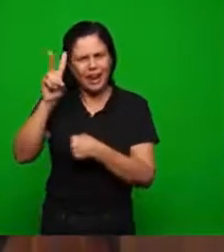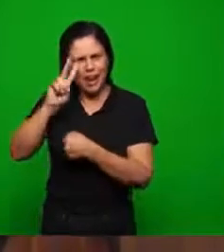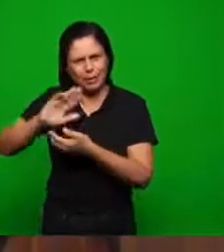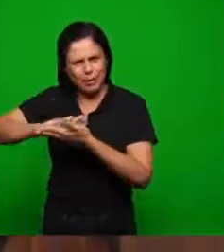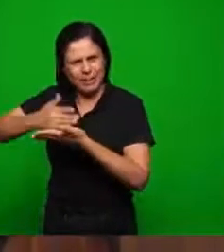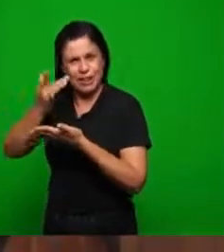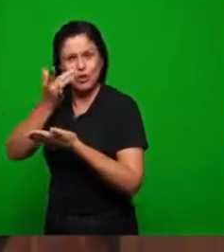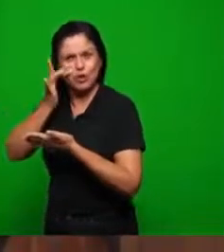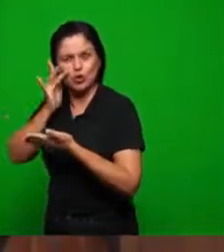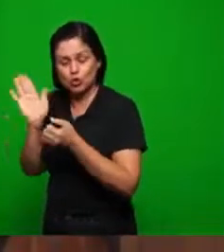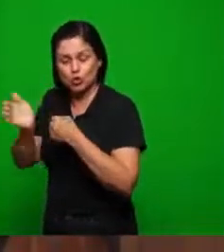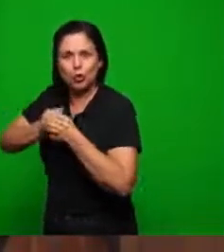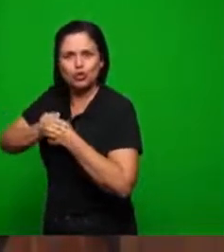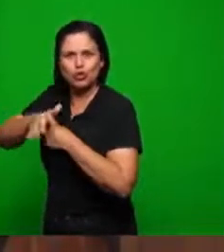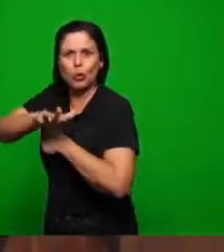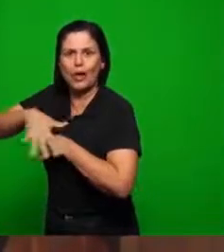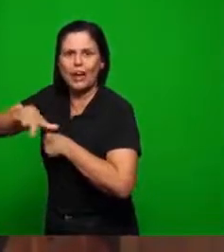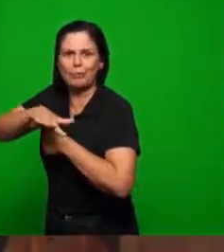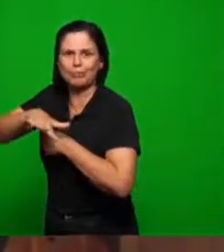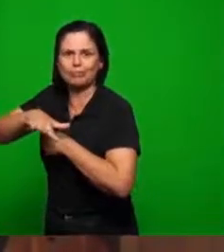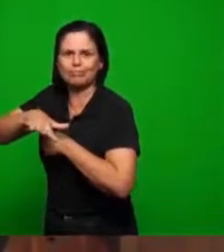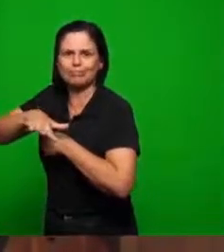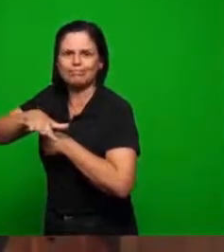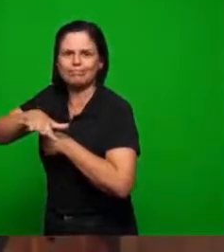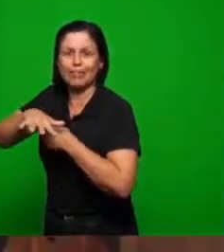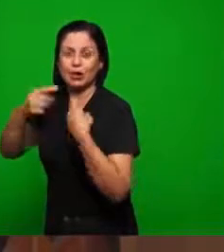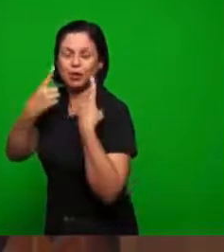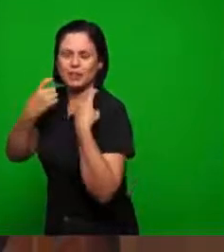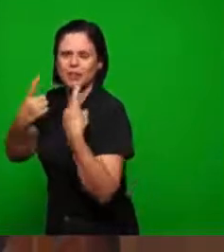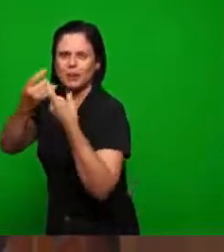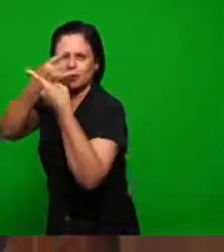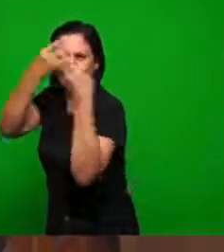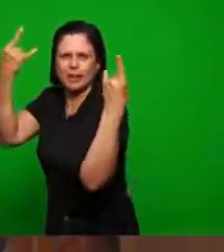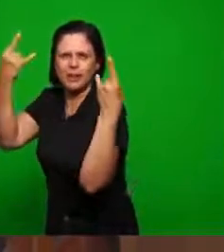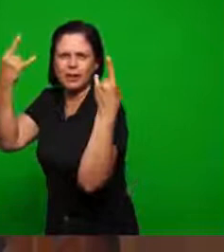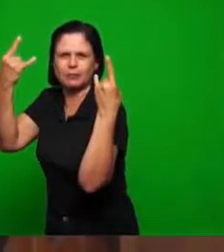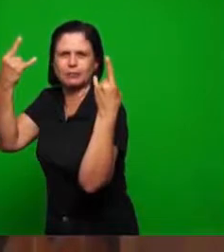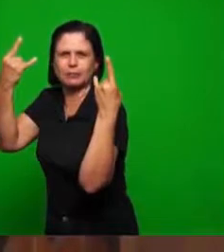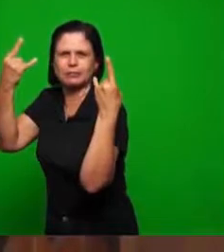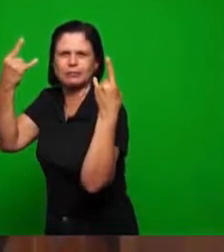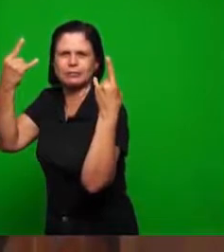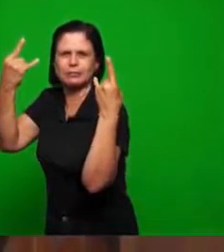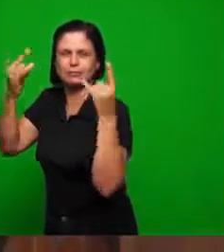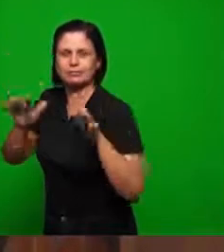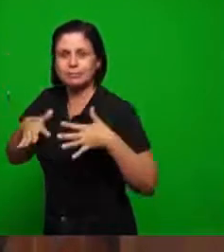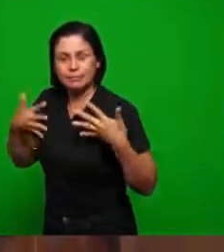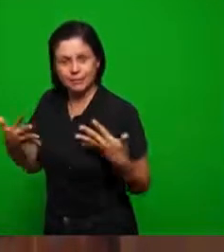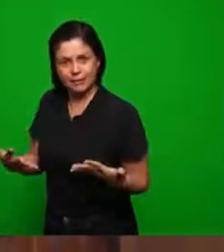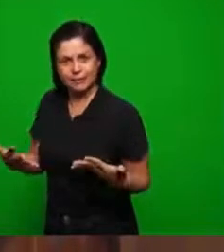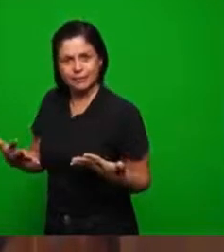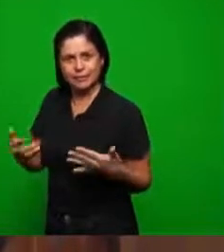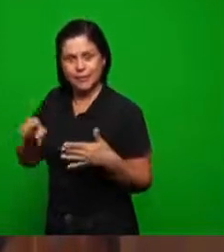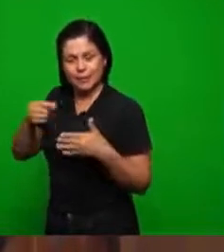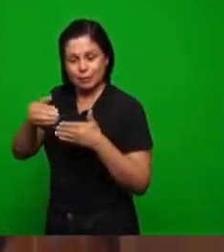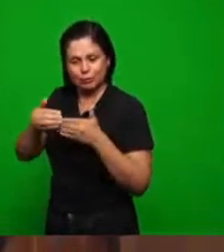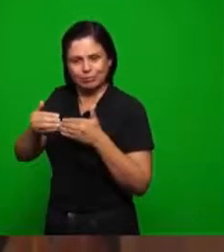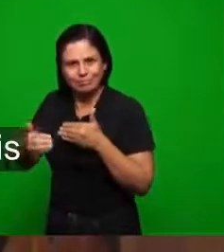enterrado no campo, foi escondido no campo. Né? No interesse. No interesse material. Então, a partir